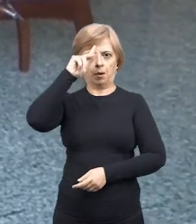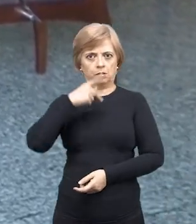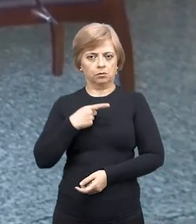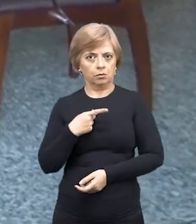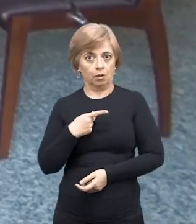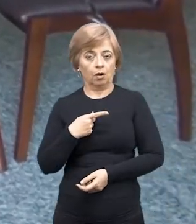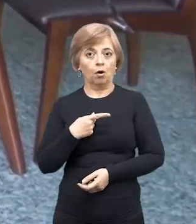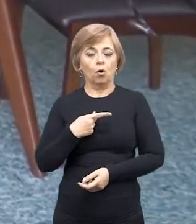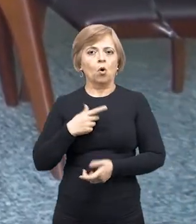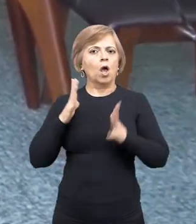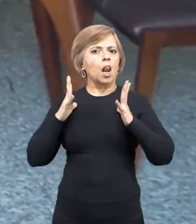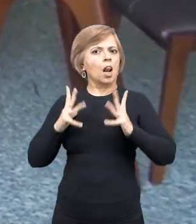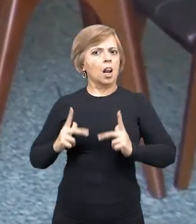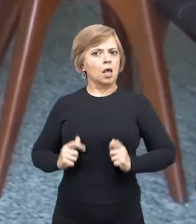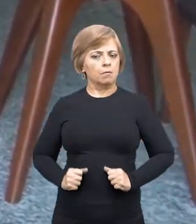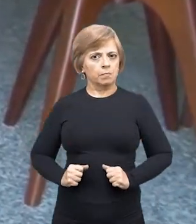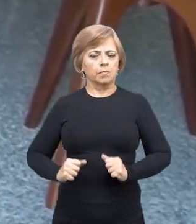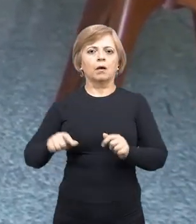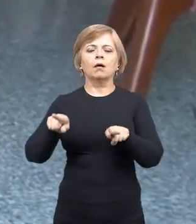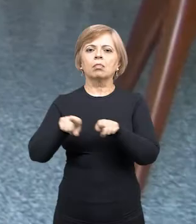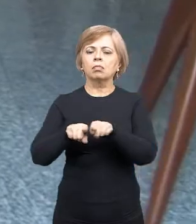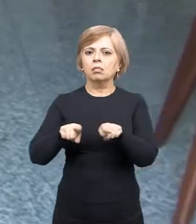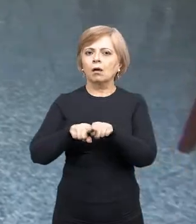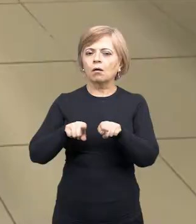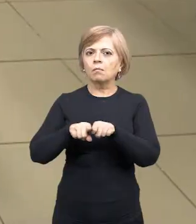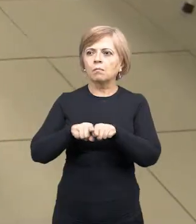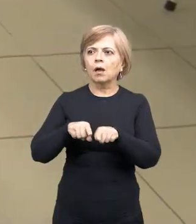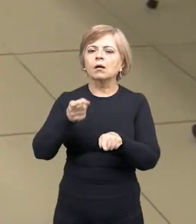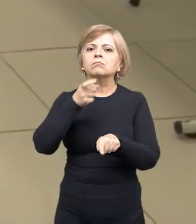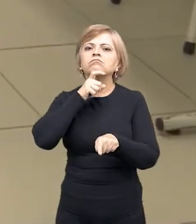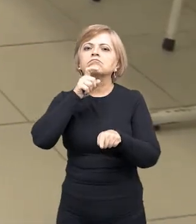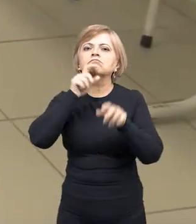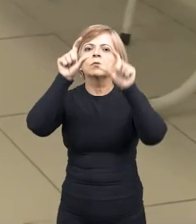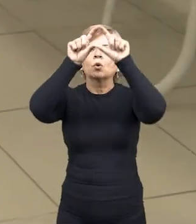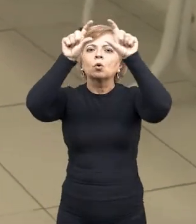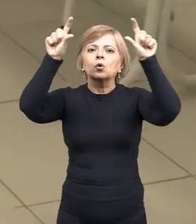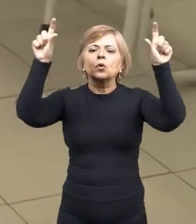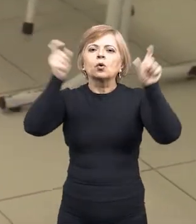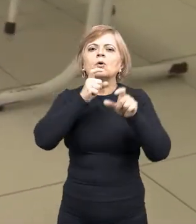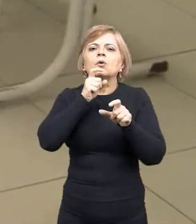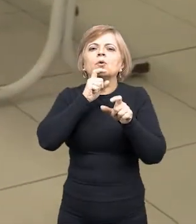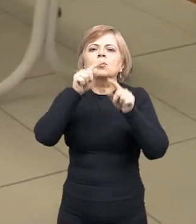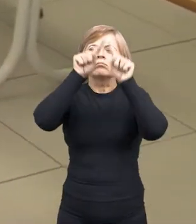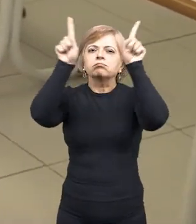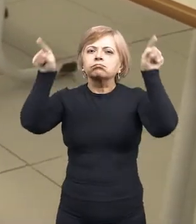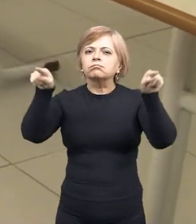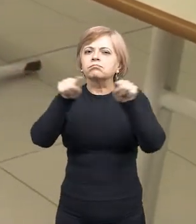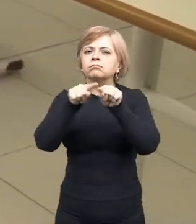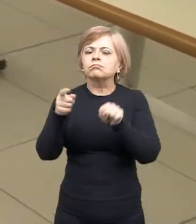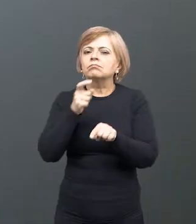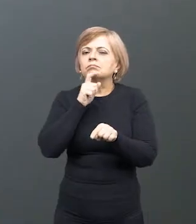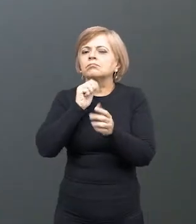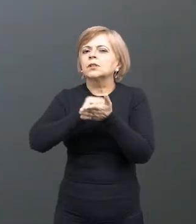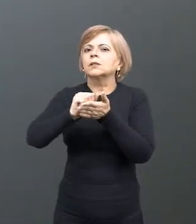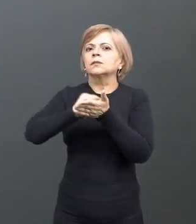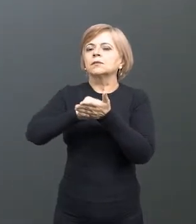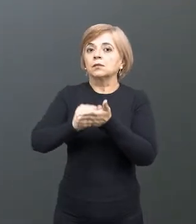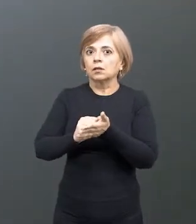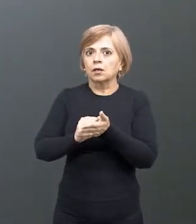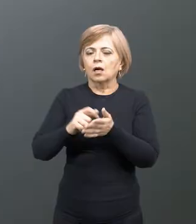limpeza, desinfecção e refrigeração de ambientes e a utilização de áreas comuns como